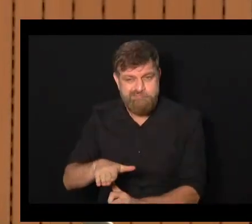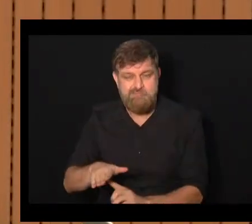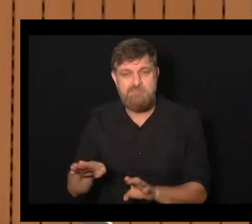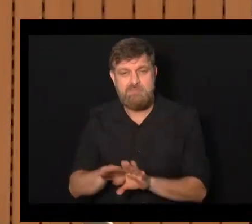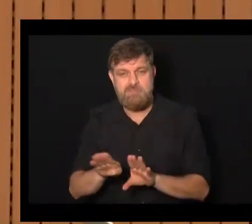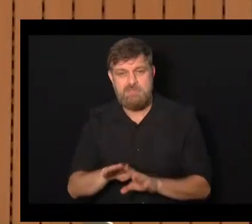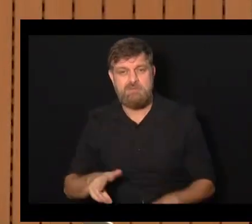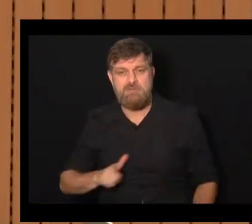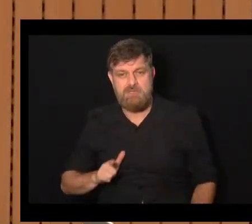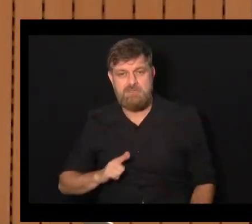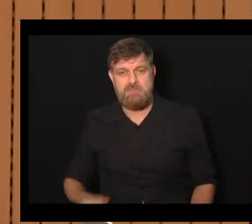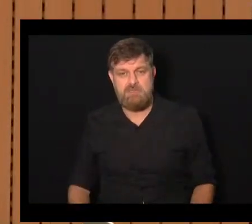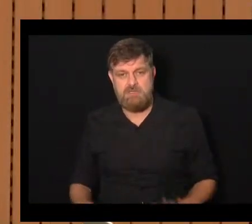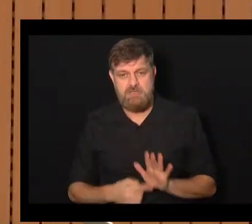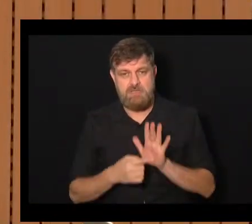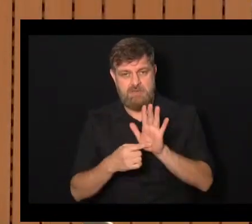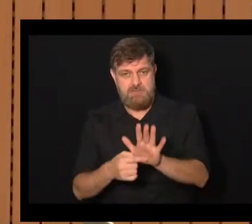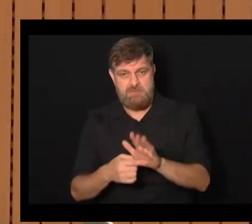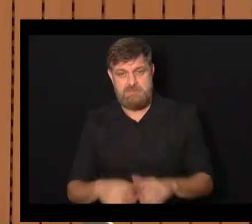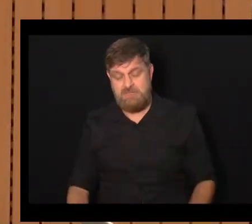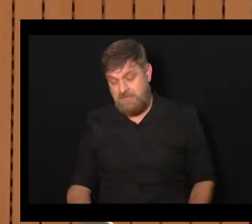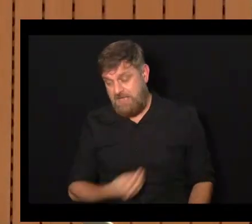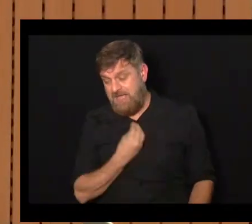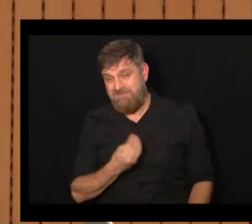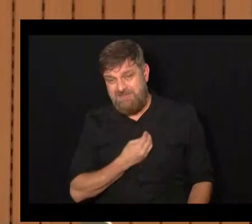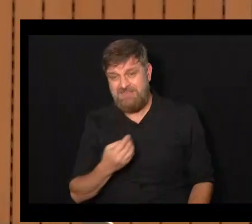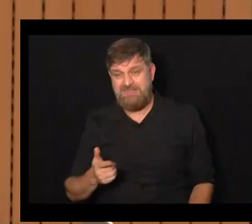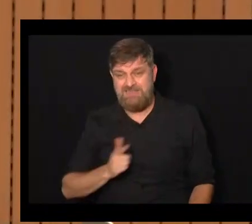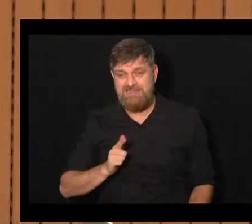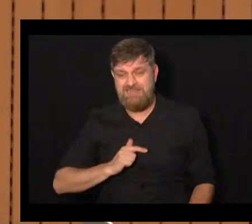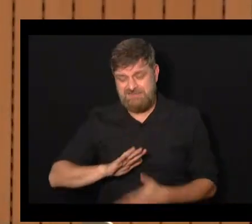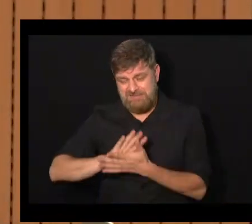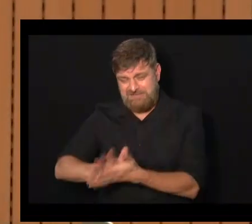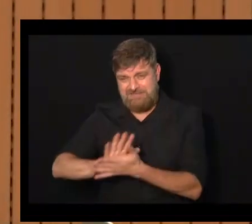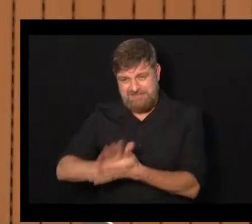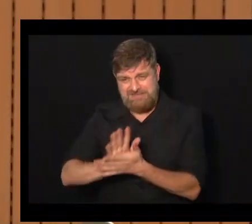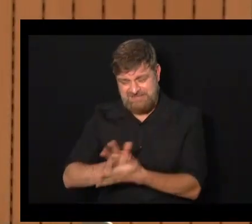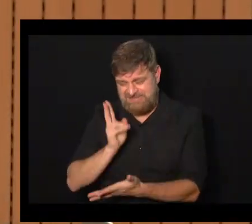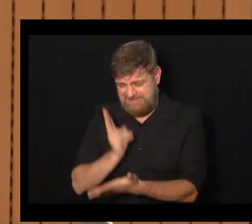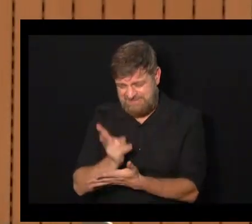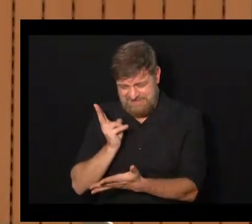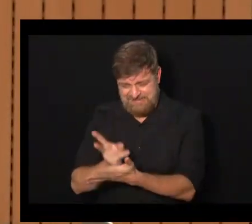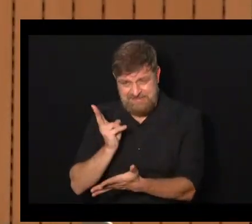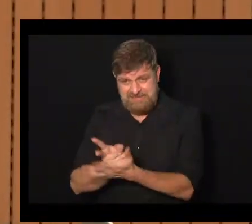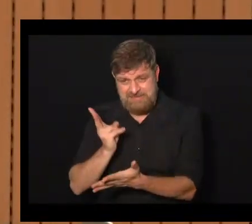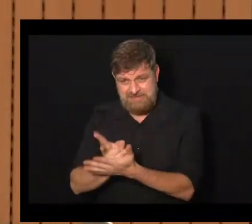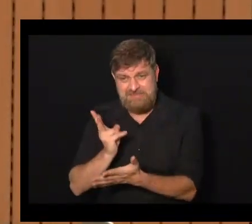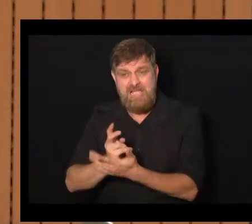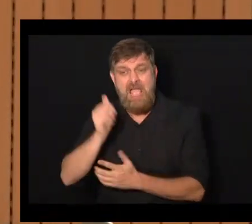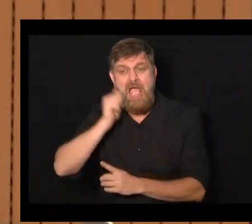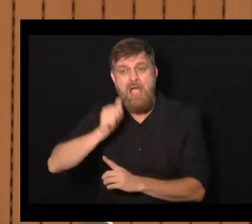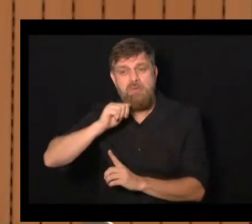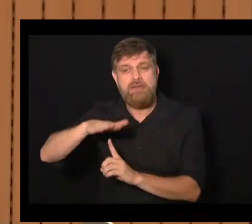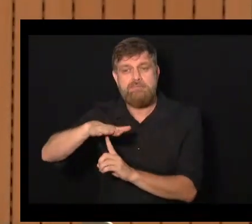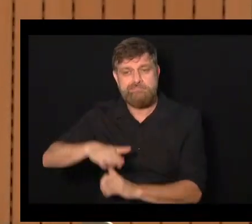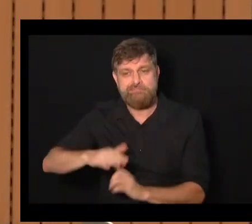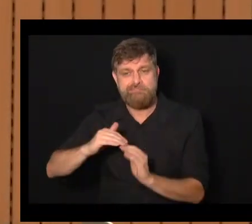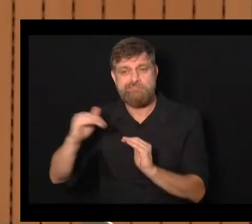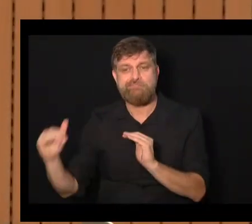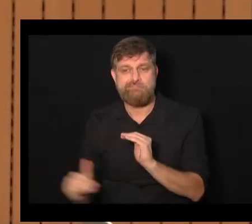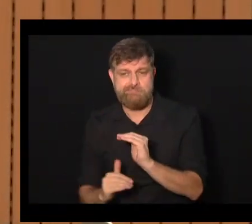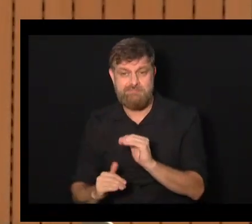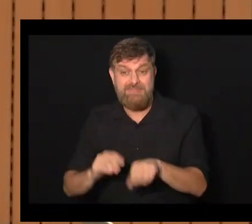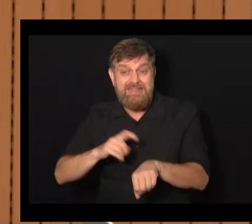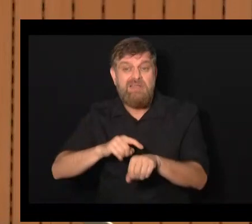as desigualdades colocadas e estabelecidas na vida, tem punindo sistematicamente a mulher pela